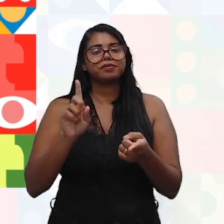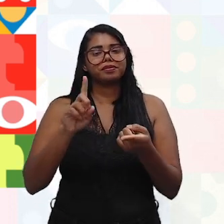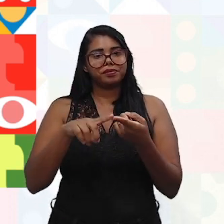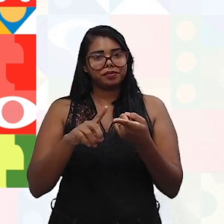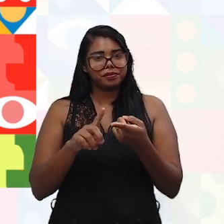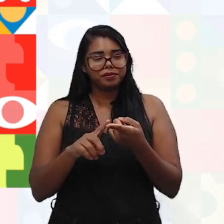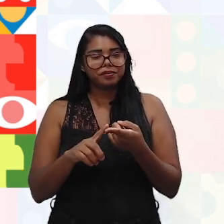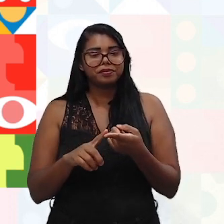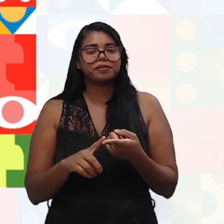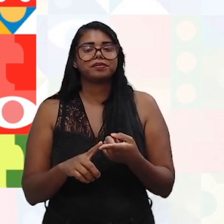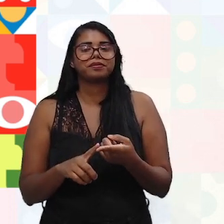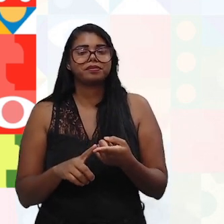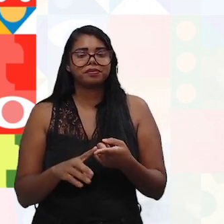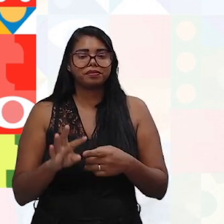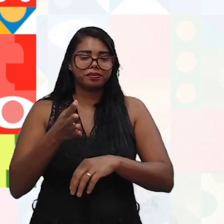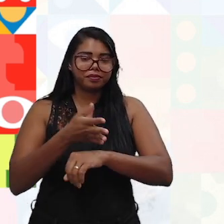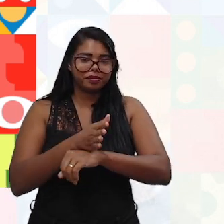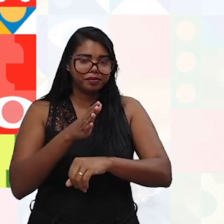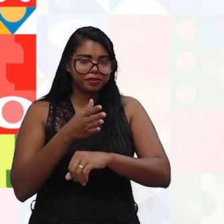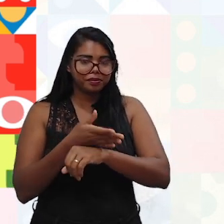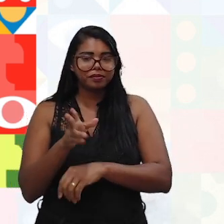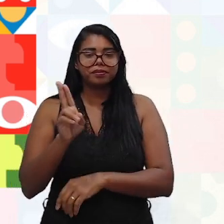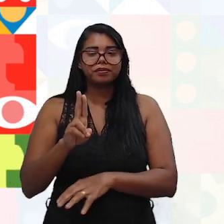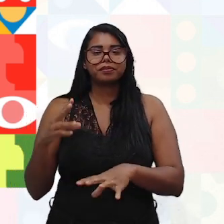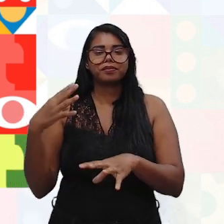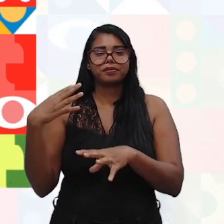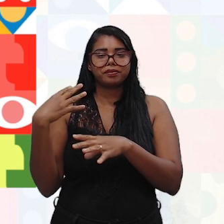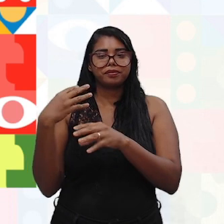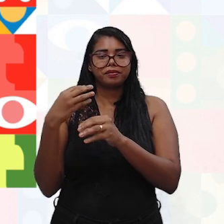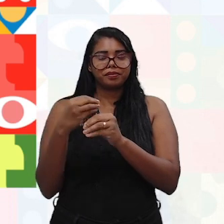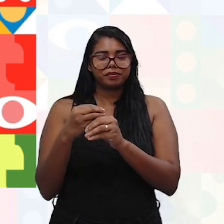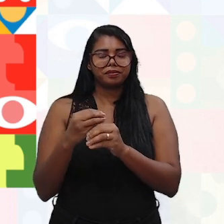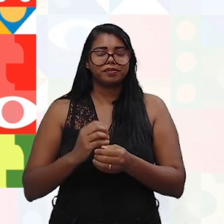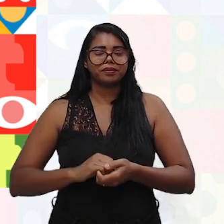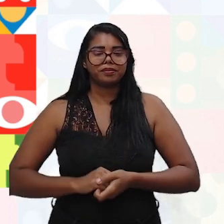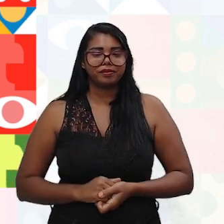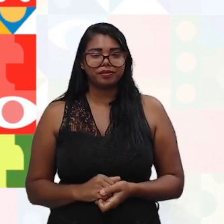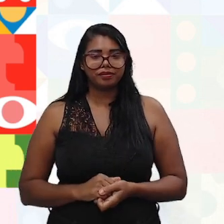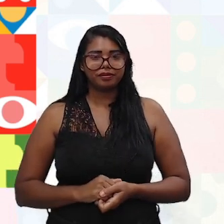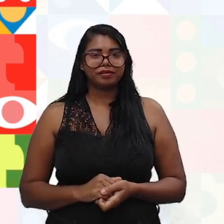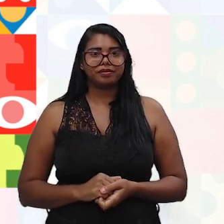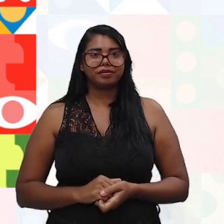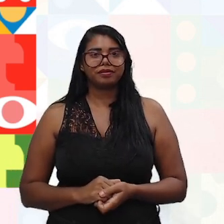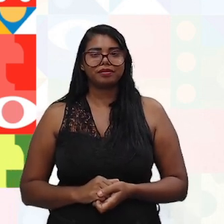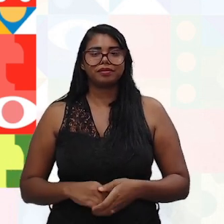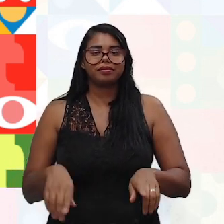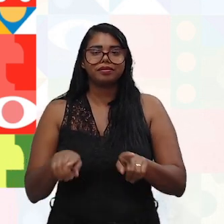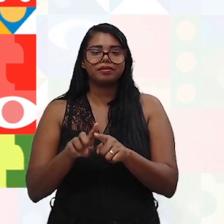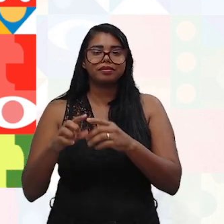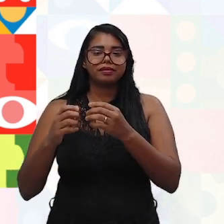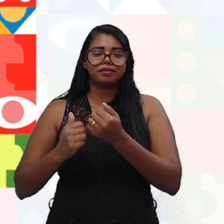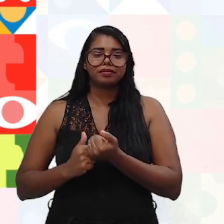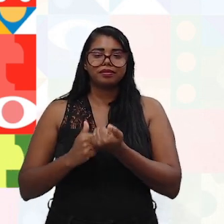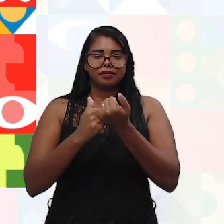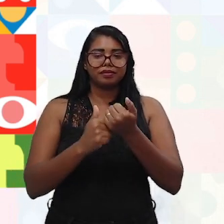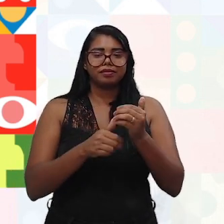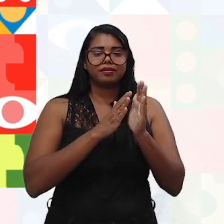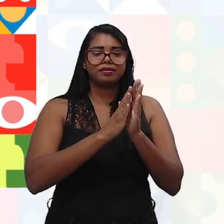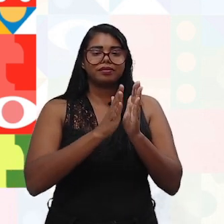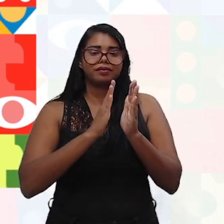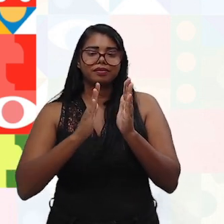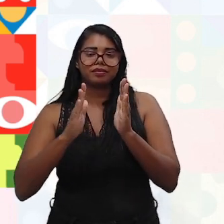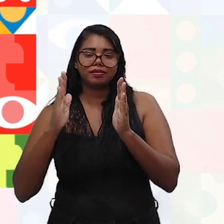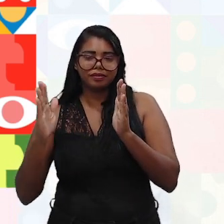enquanto está utilizando aqueles equipamentos e enquanto também está ajudando o bibliotecário